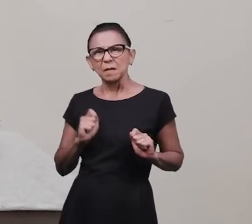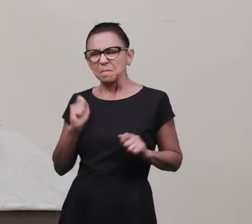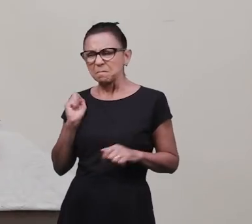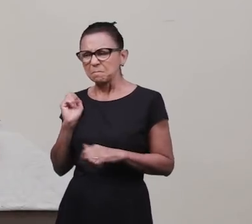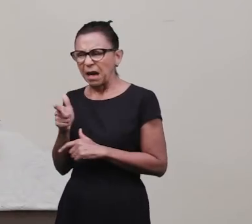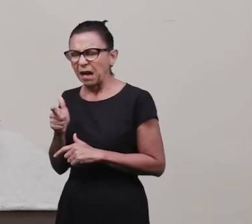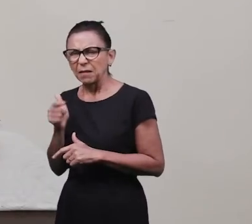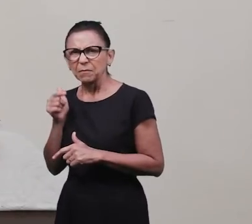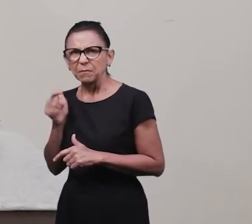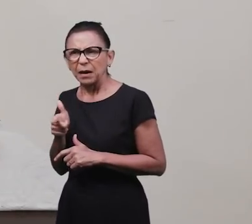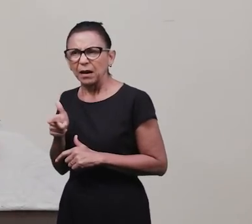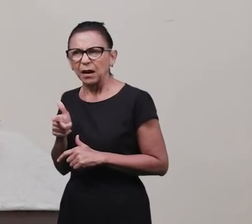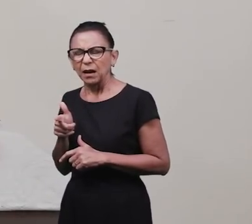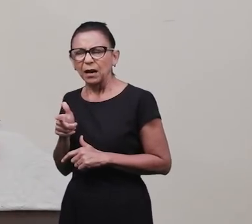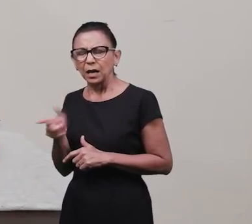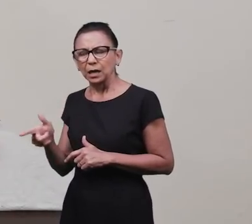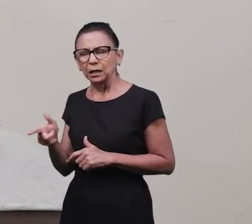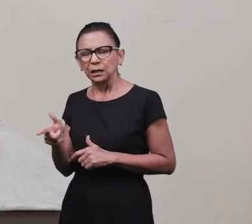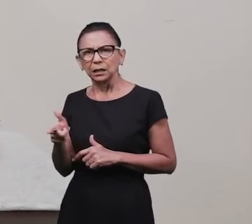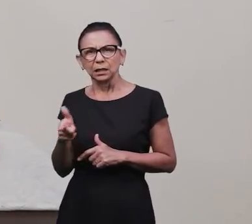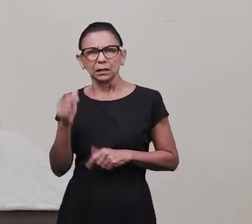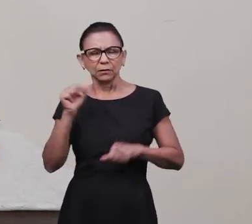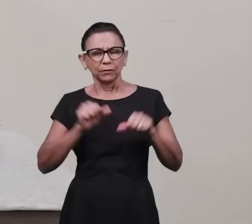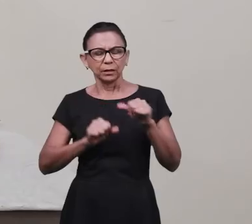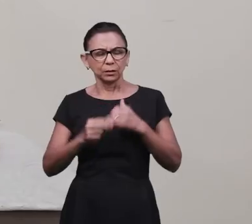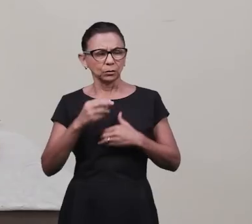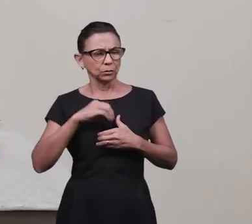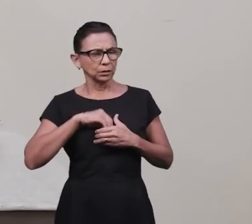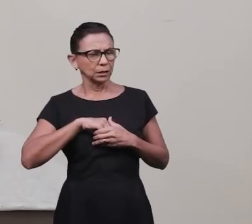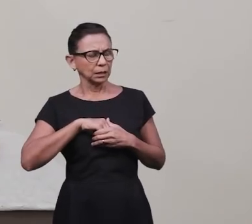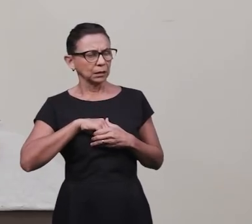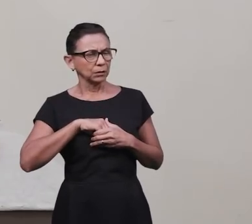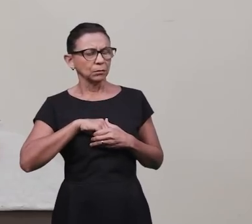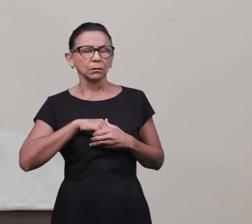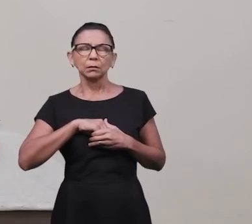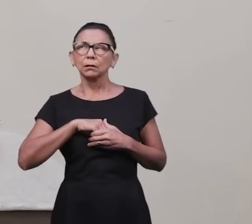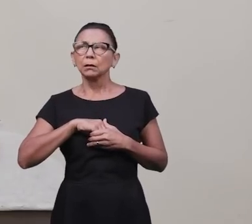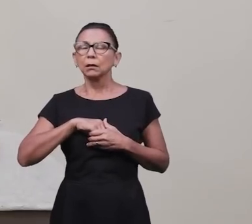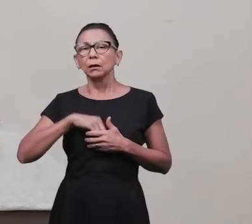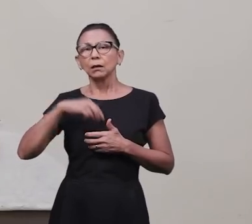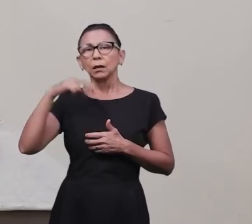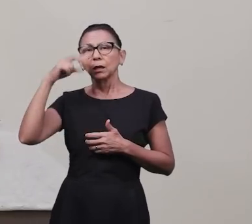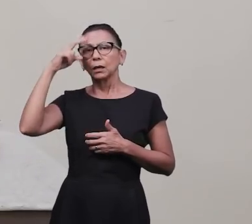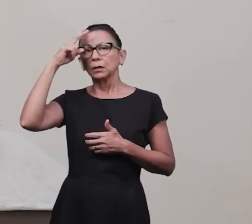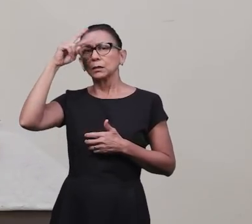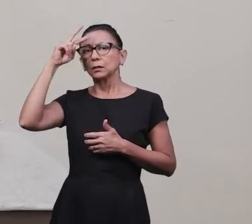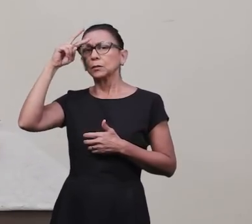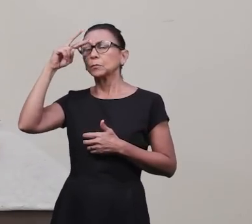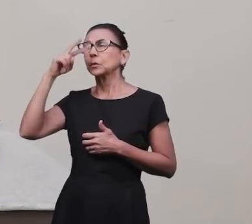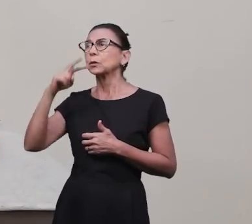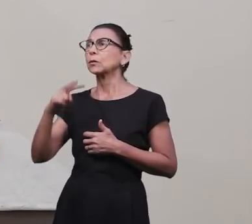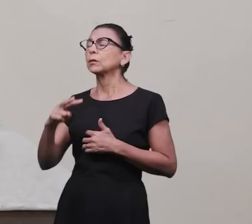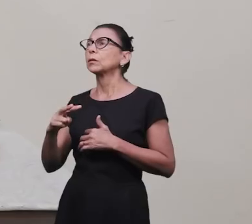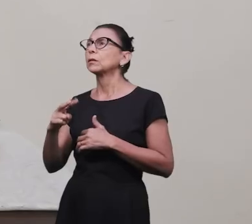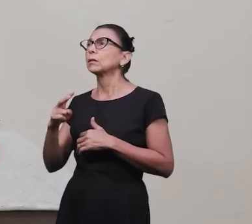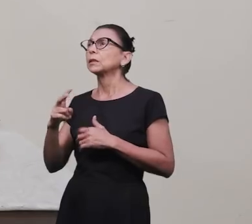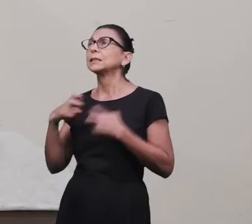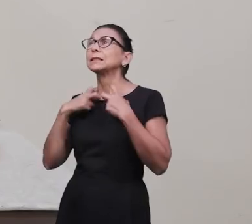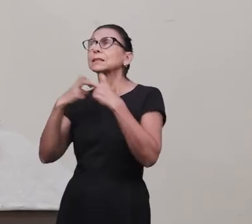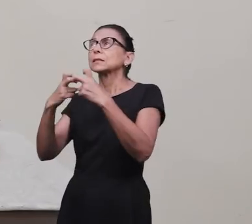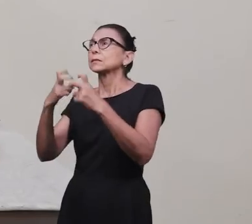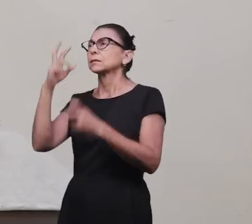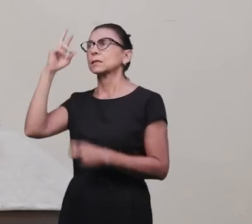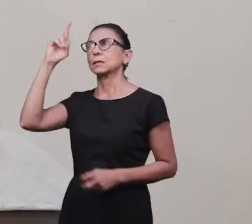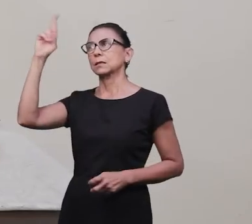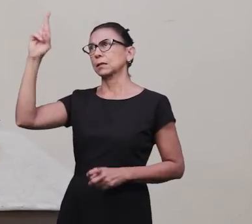ciência da sua condição, ele se lembra do Senhor. E ele, então, ele se volta para Deus e ele clama